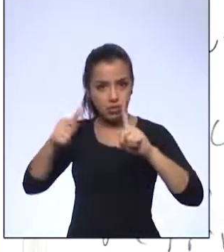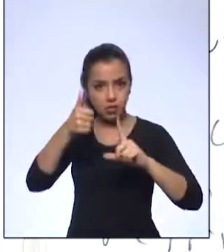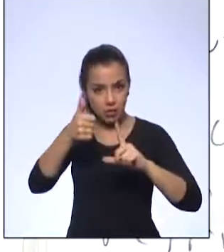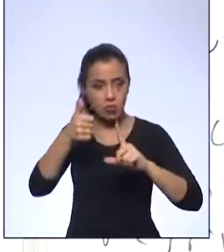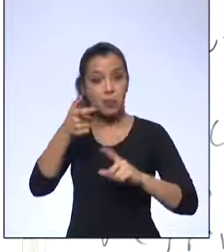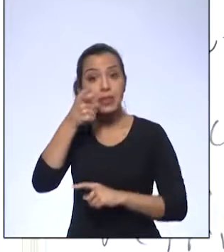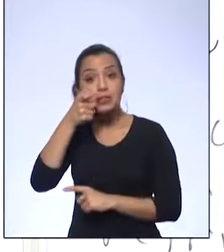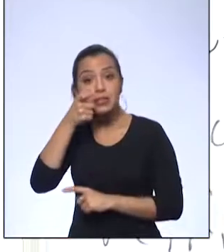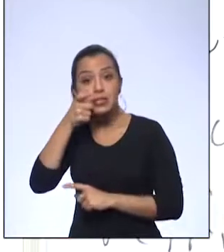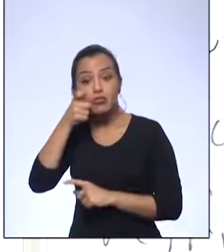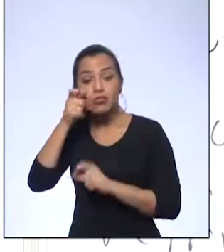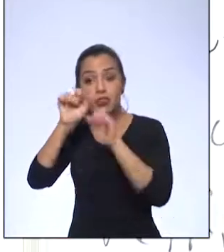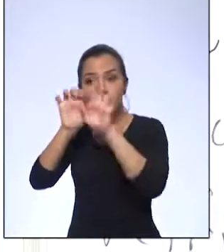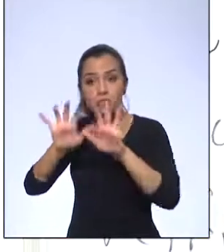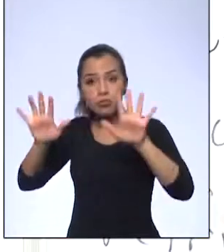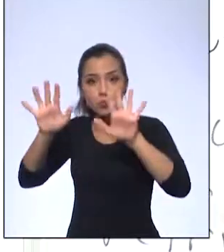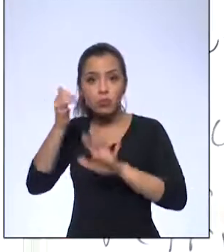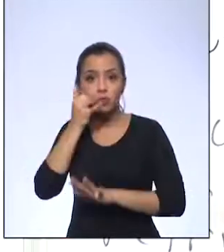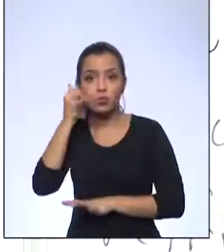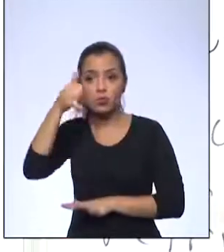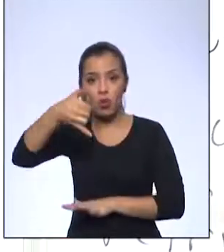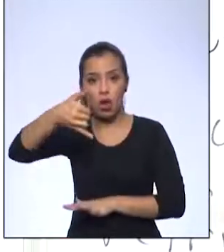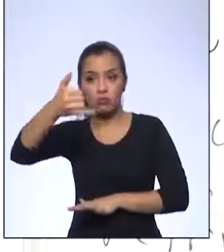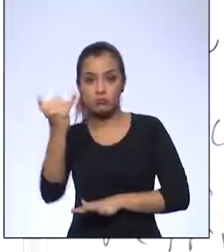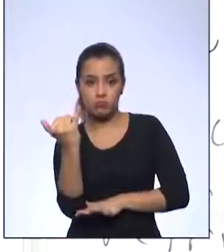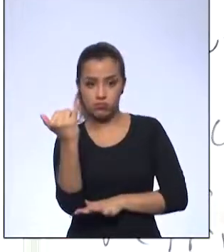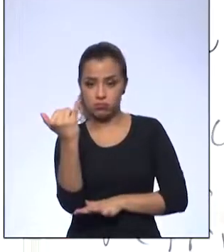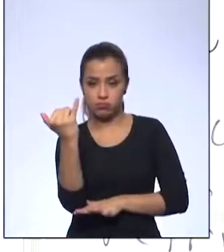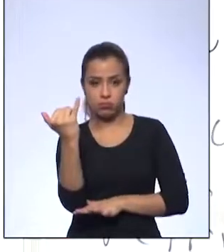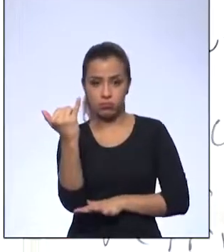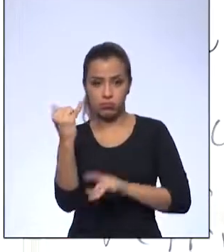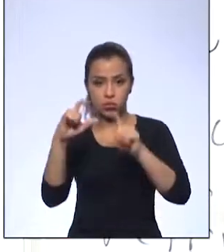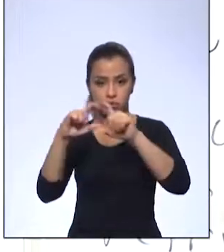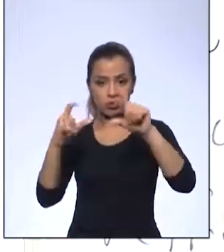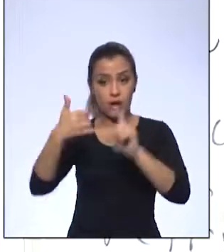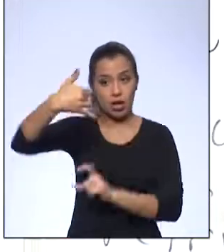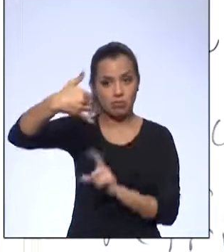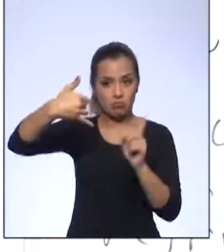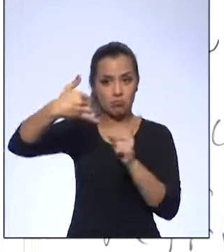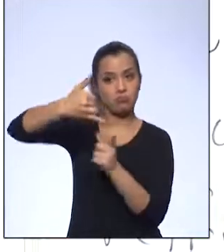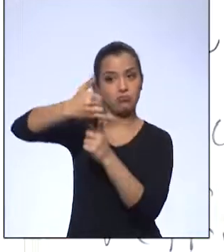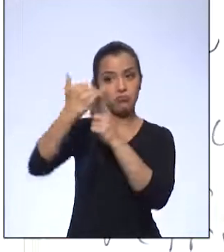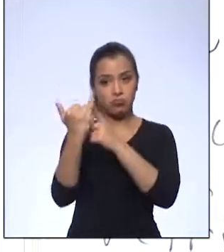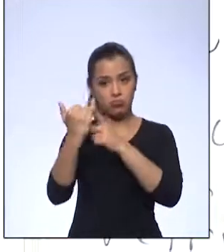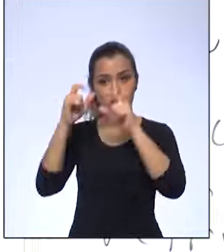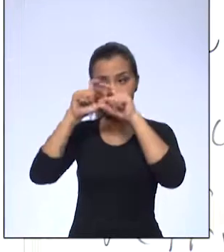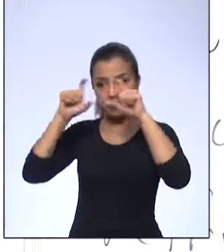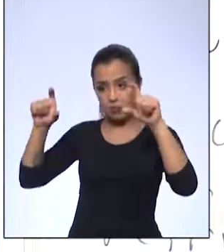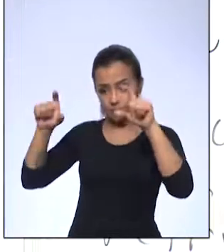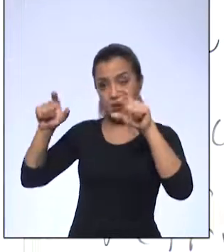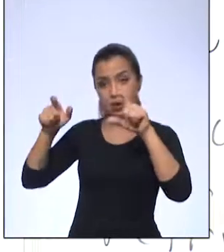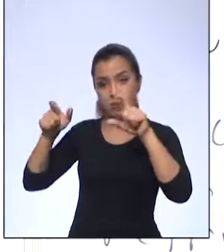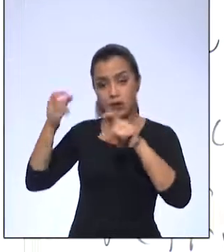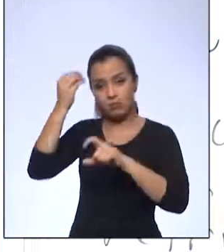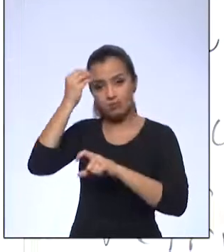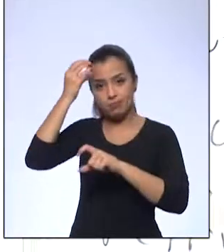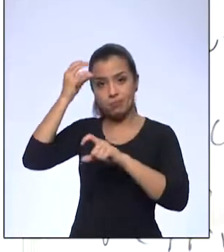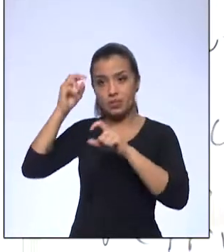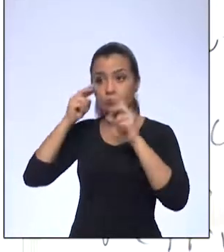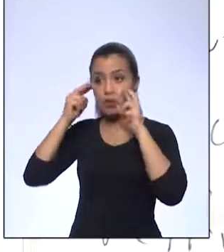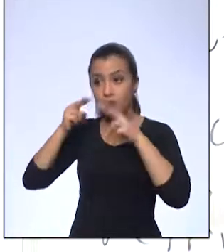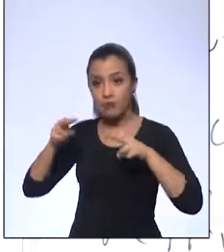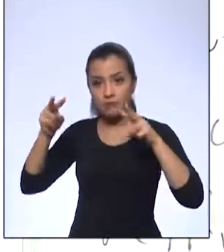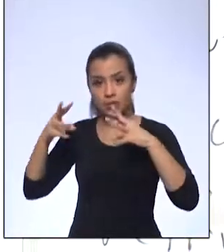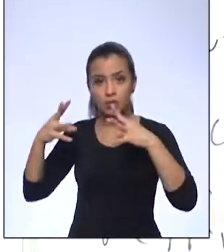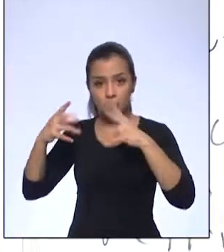deixa o telefone celular na horizontal para que vocês consigam entender tudo. Vai ter